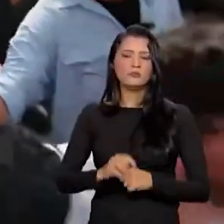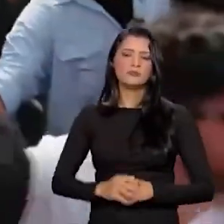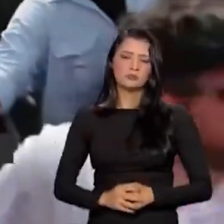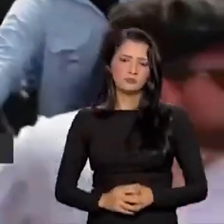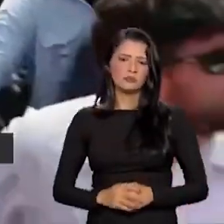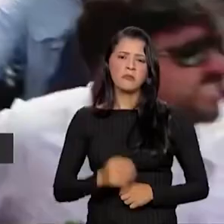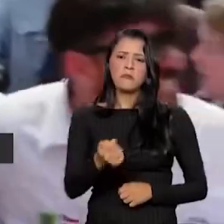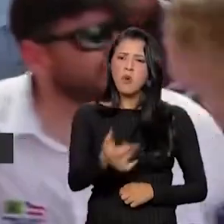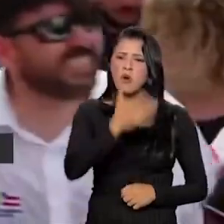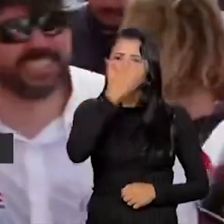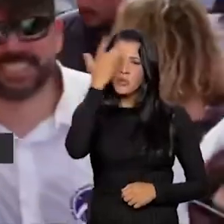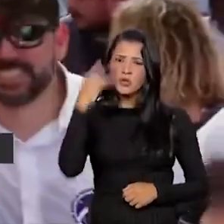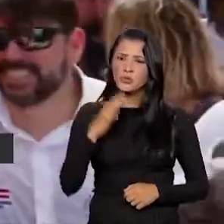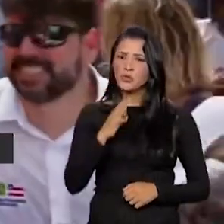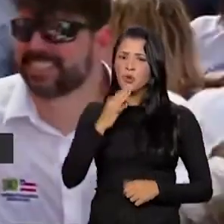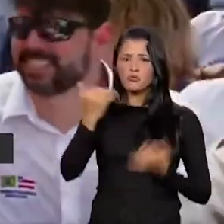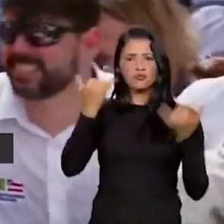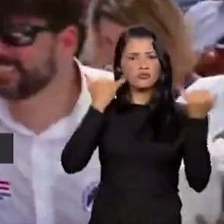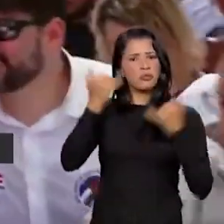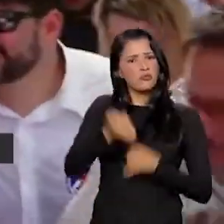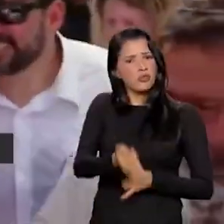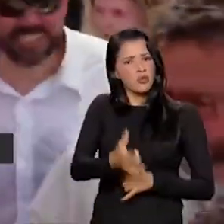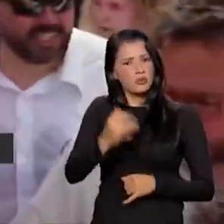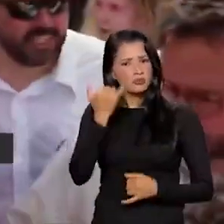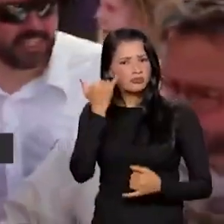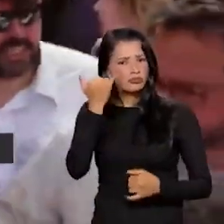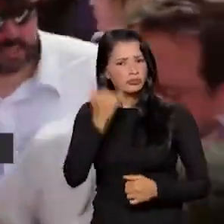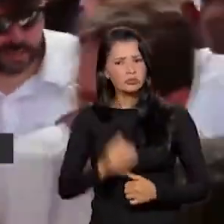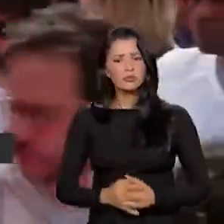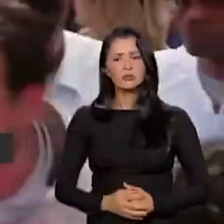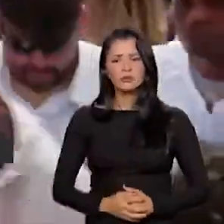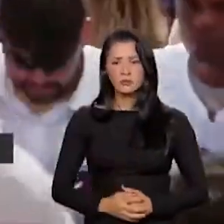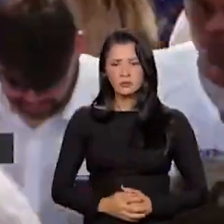e que poucas pessoas têm conhecimento.